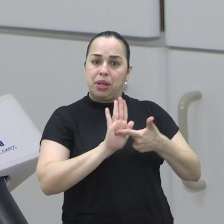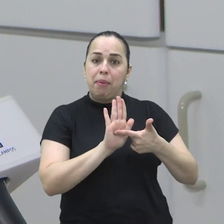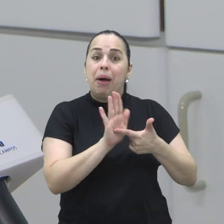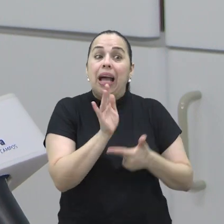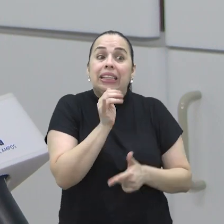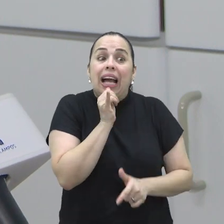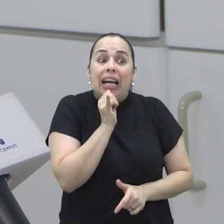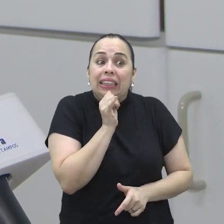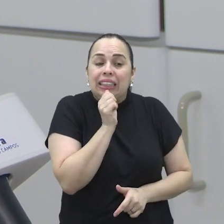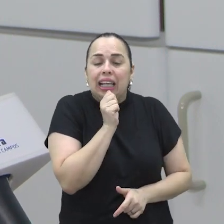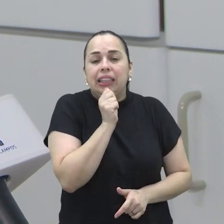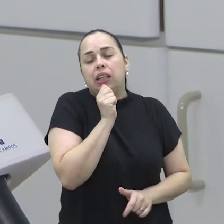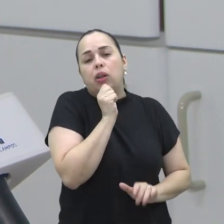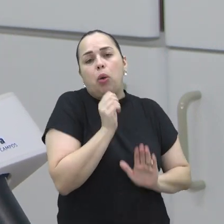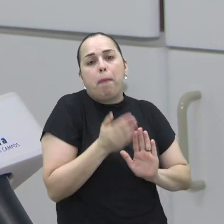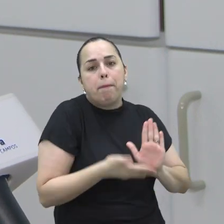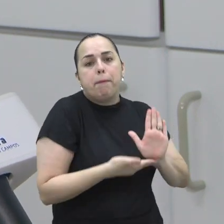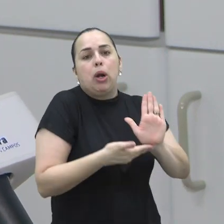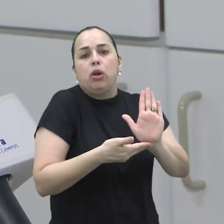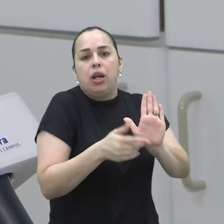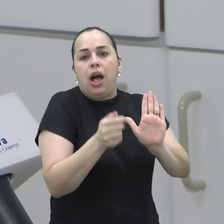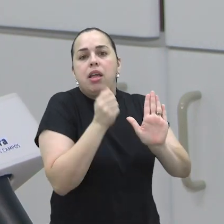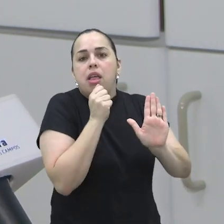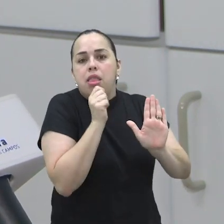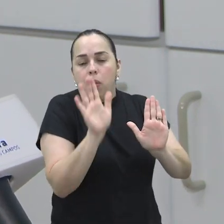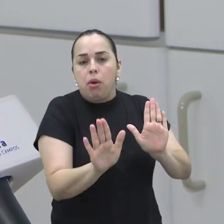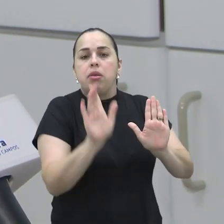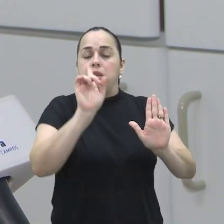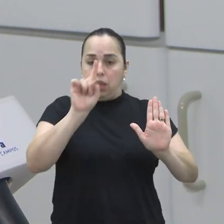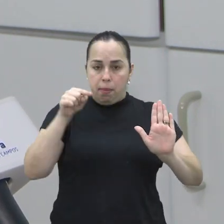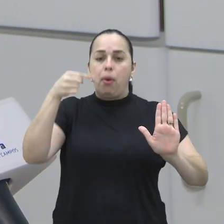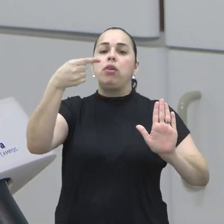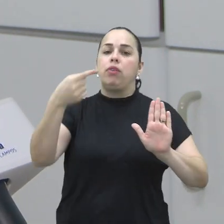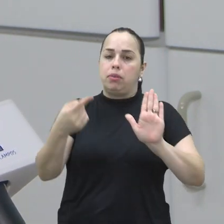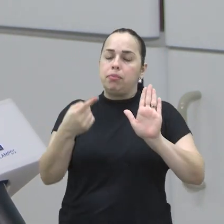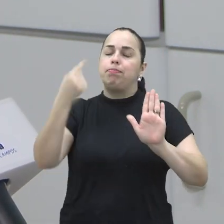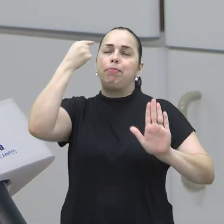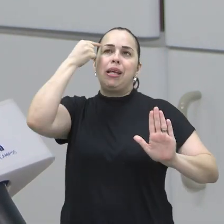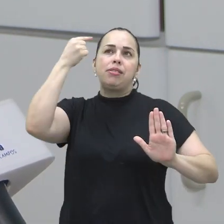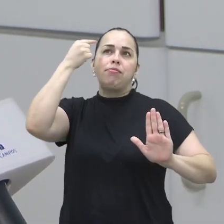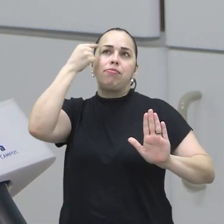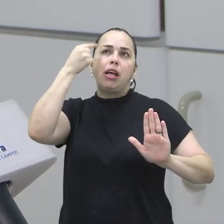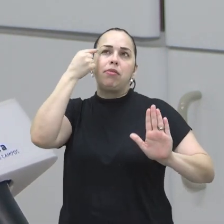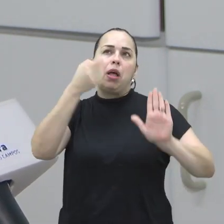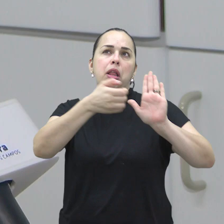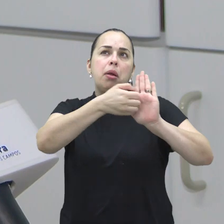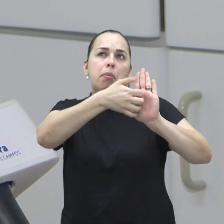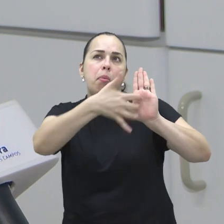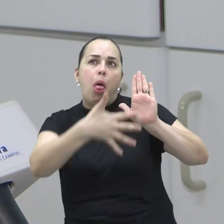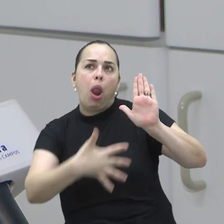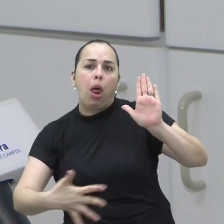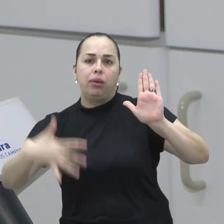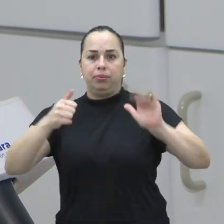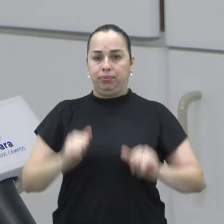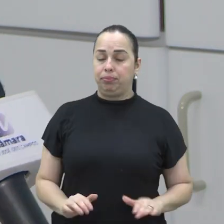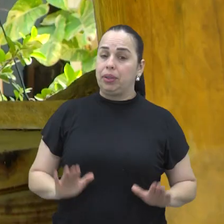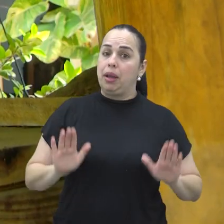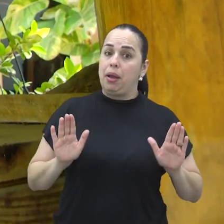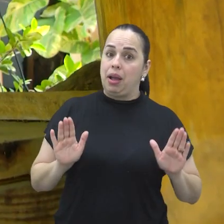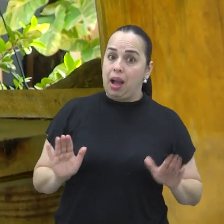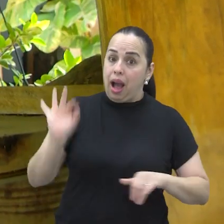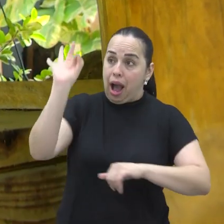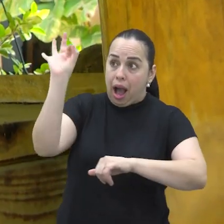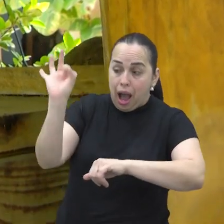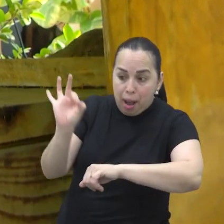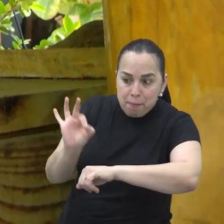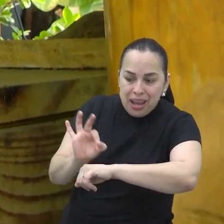o projeto, esperando esse primeiro, que é a base, para depois a gente pensar no desdobramento dos projetos.